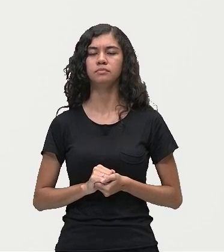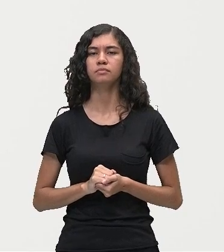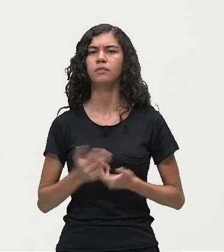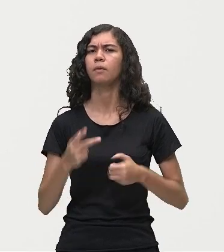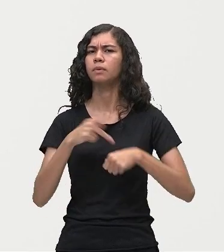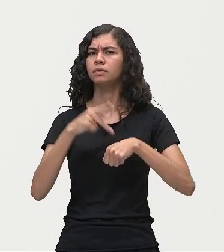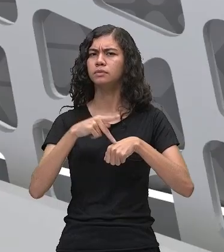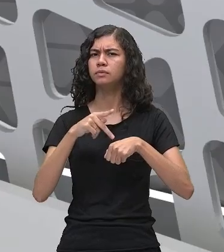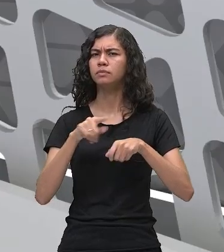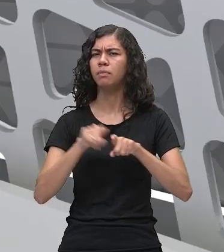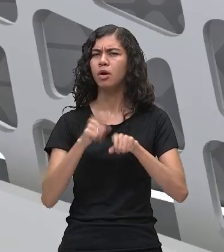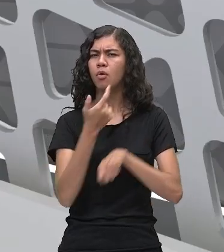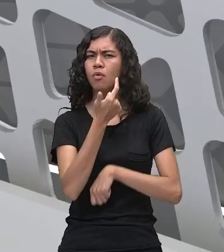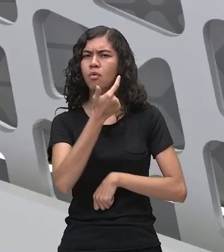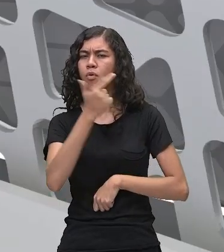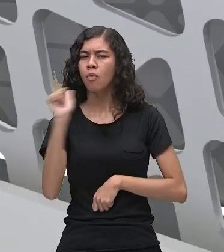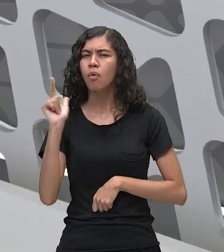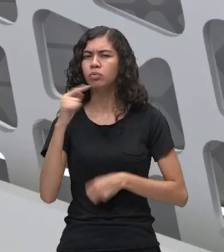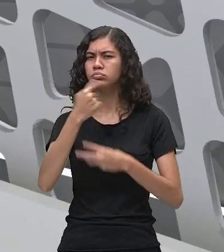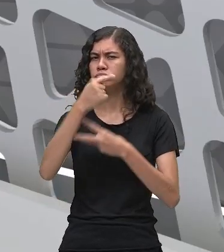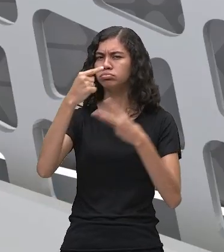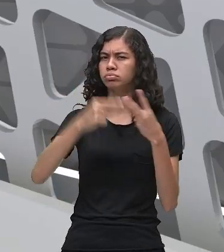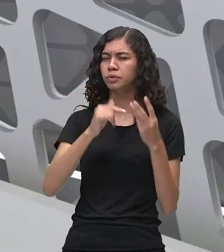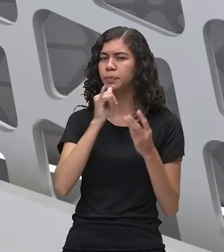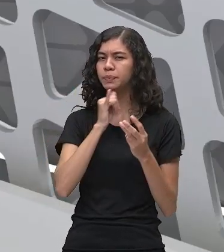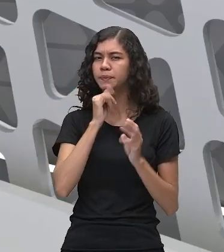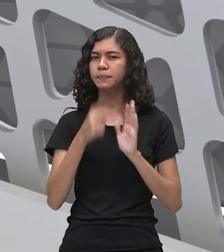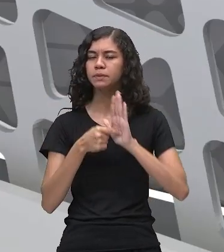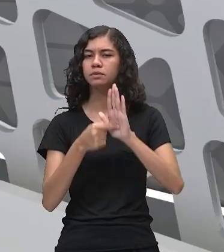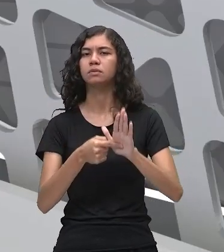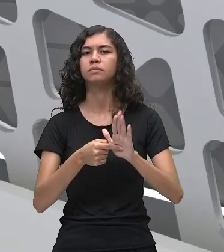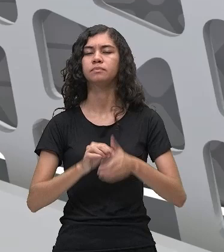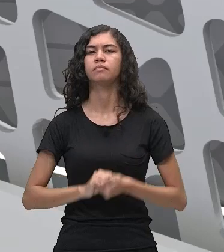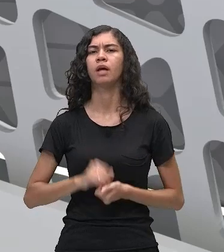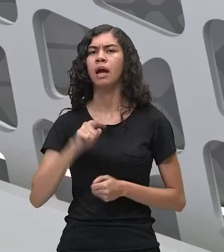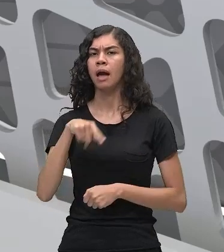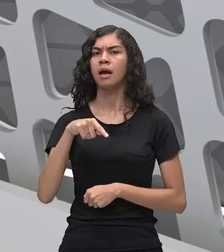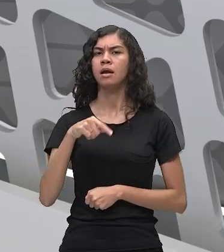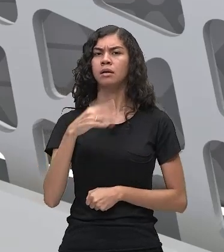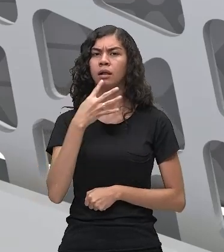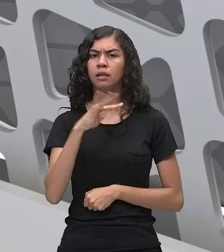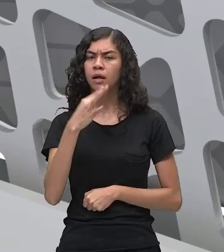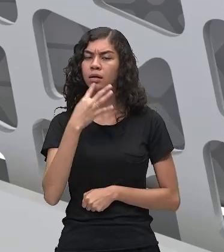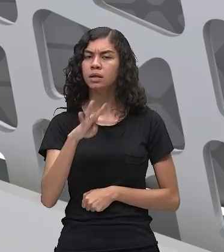demais combustíveis fósseis, ele é um recurso natural